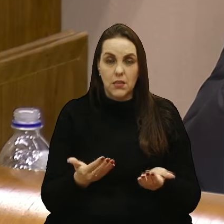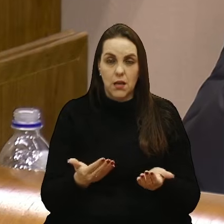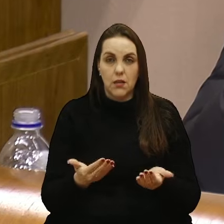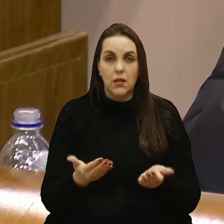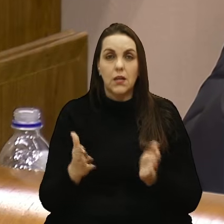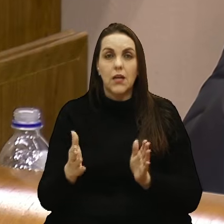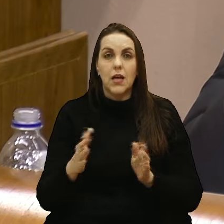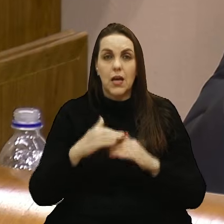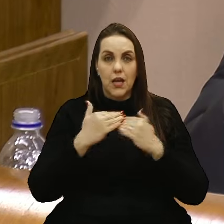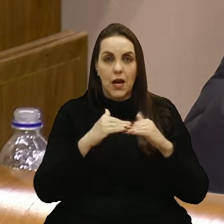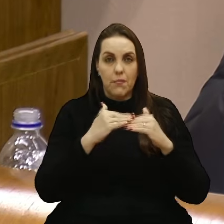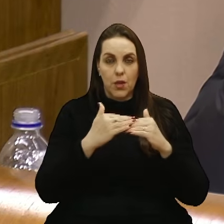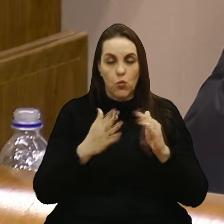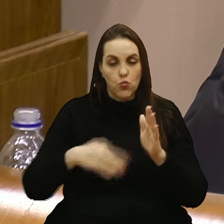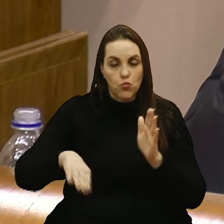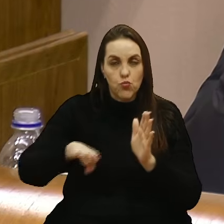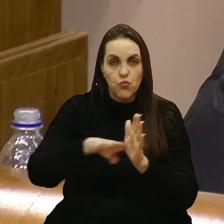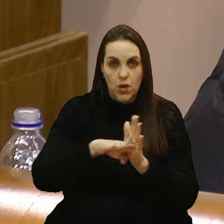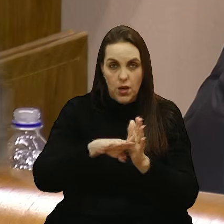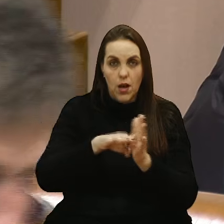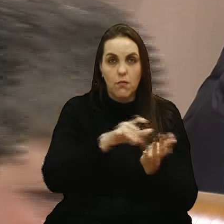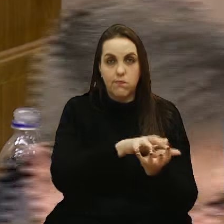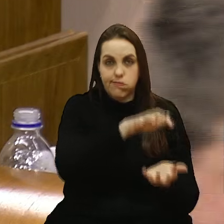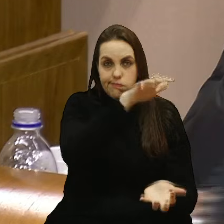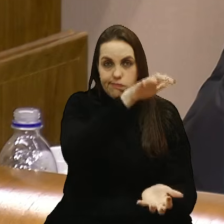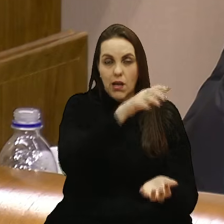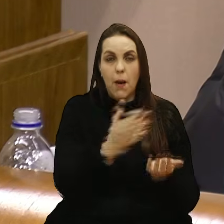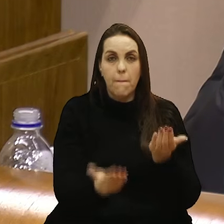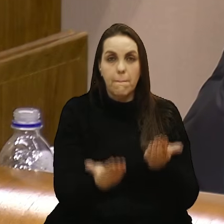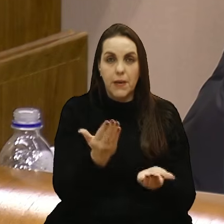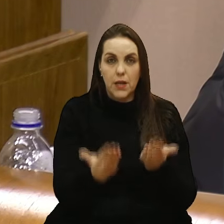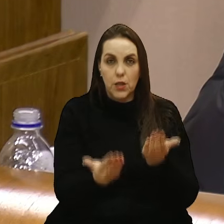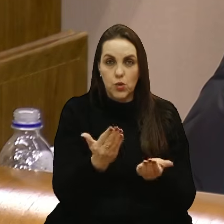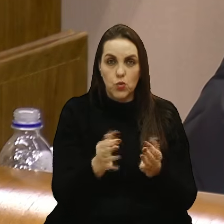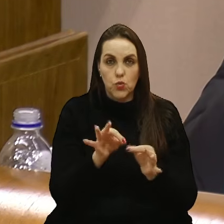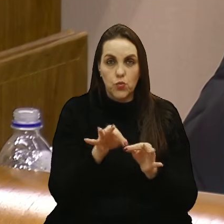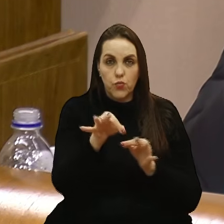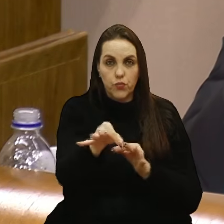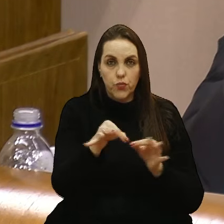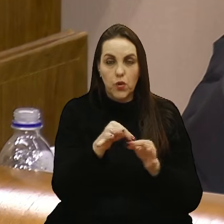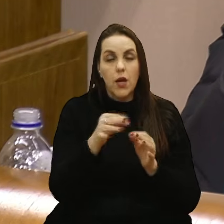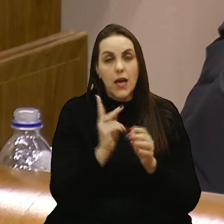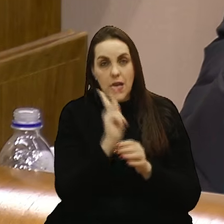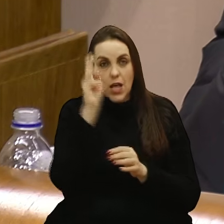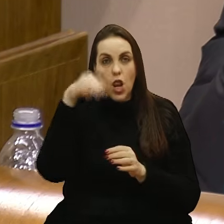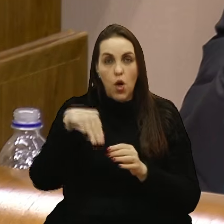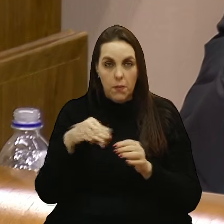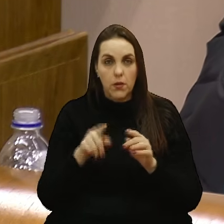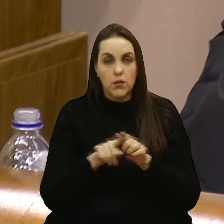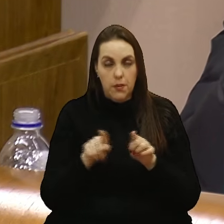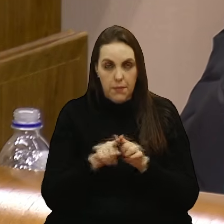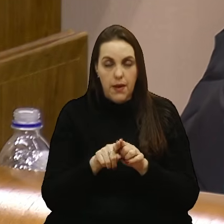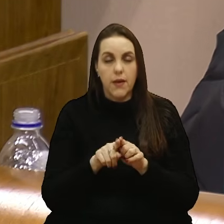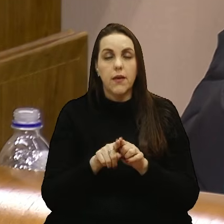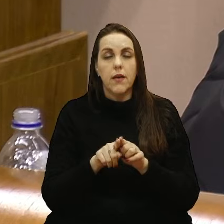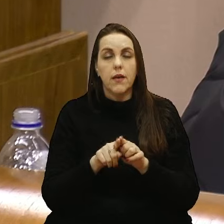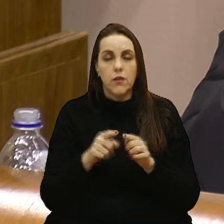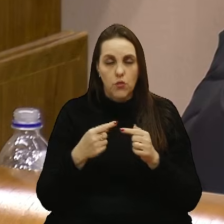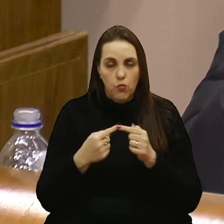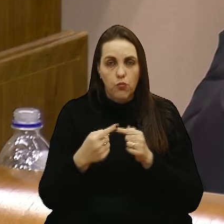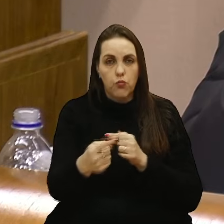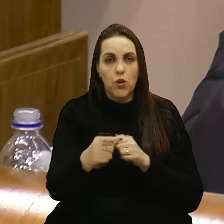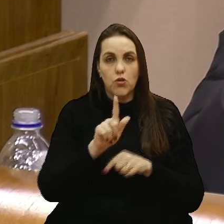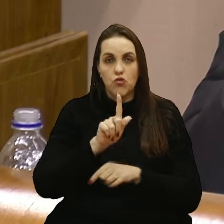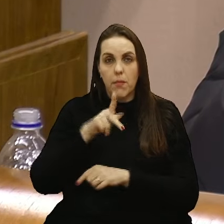chega no aterro, ele é pesado, é medido a quilometragem, o quilômetro rodado, via